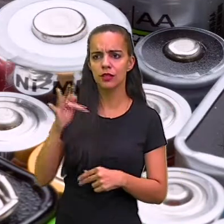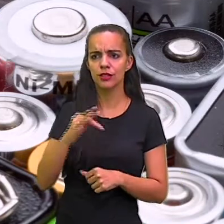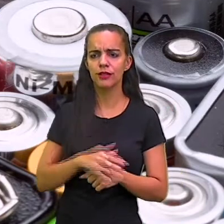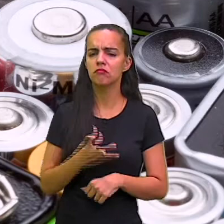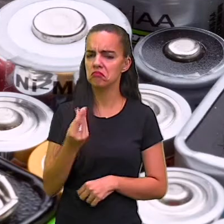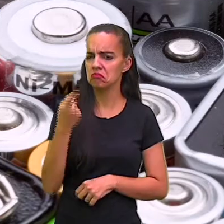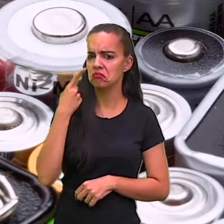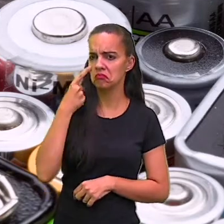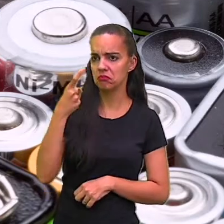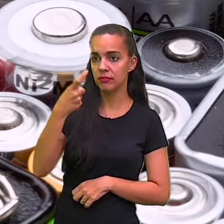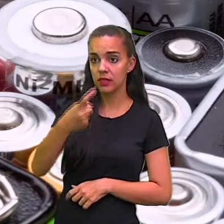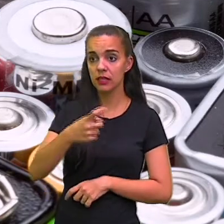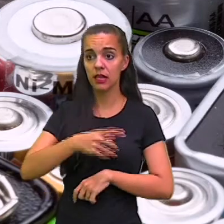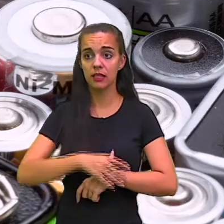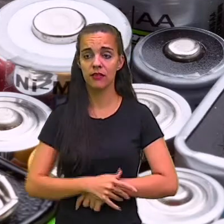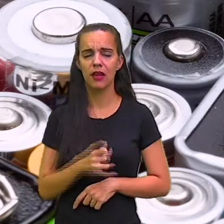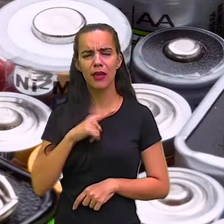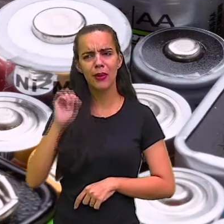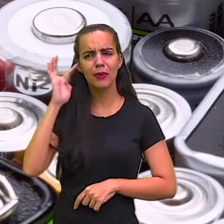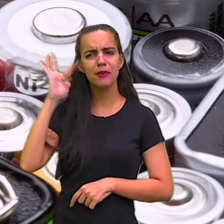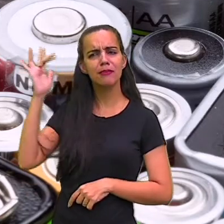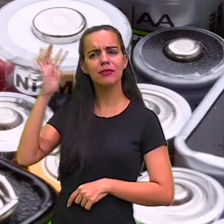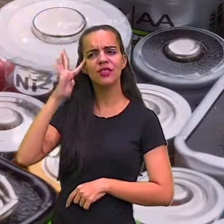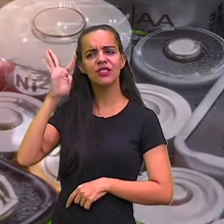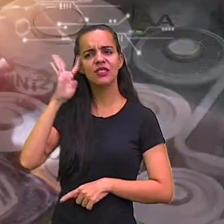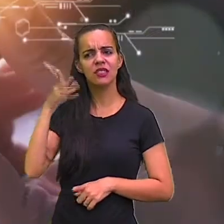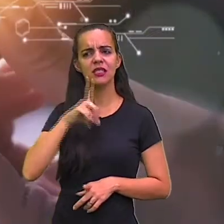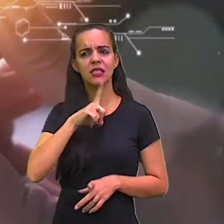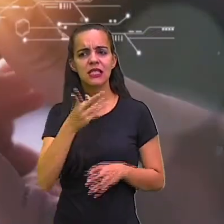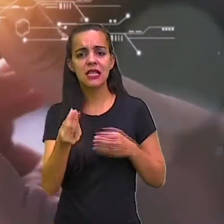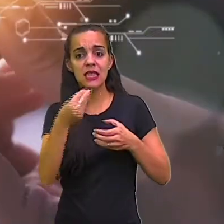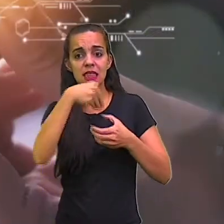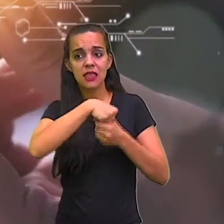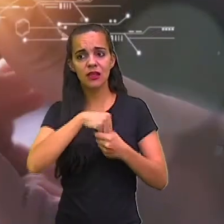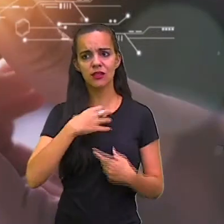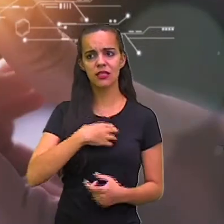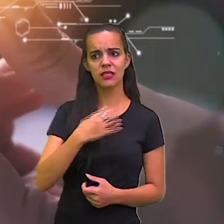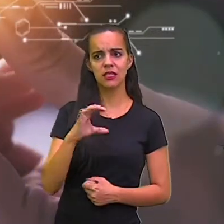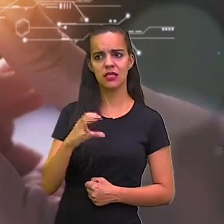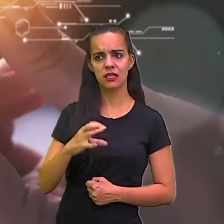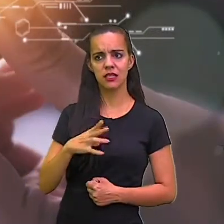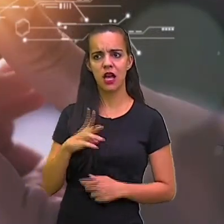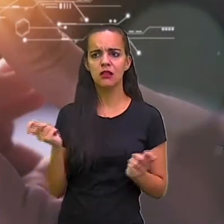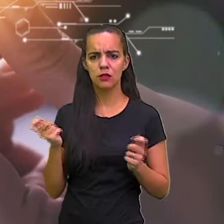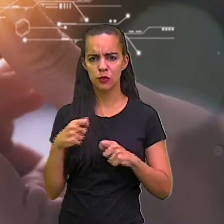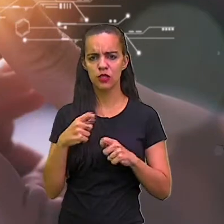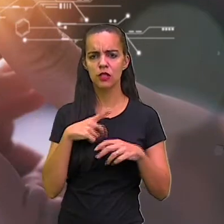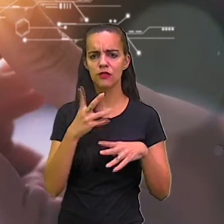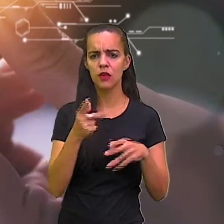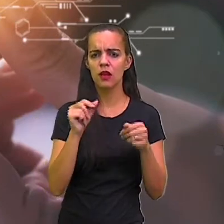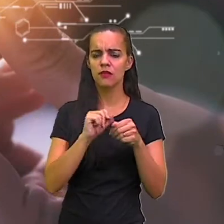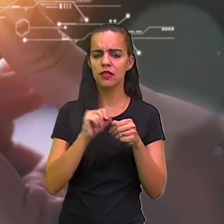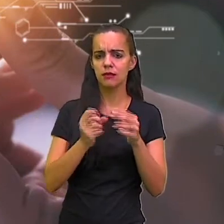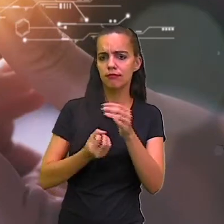interessante que imaginava que dentro da ciência da gente podia potencializar